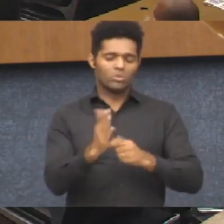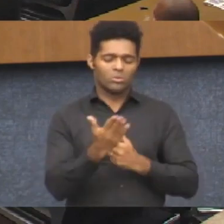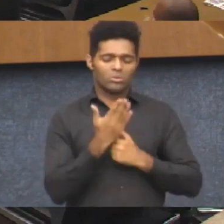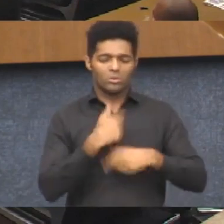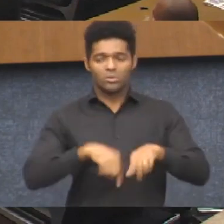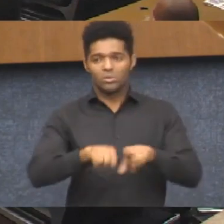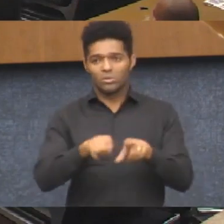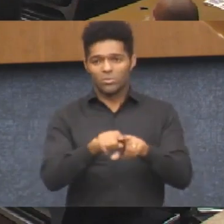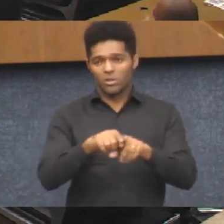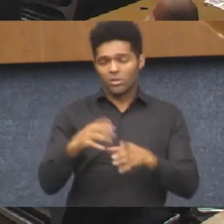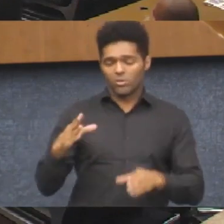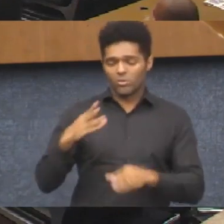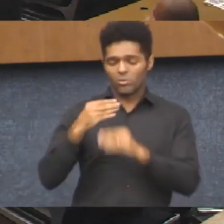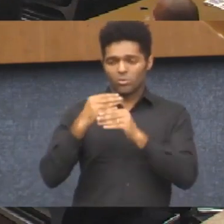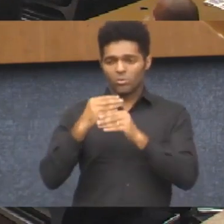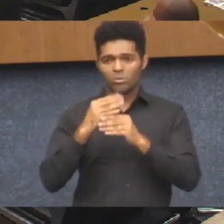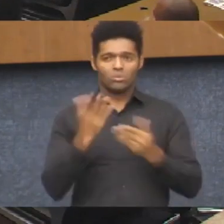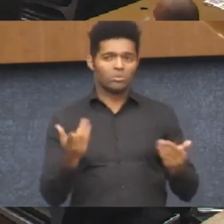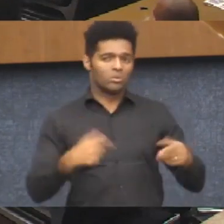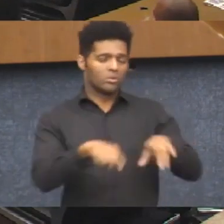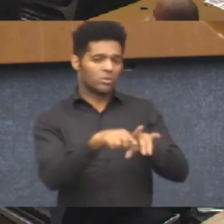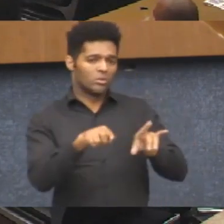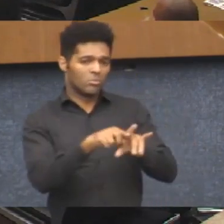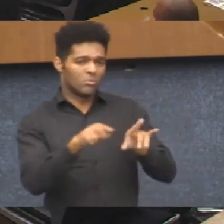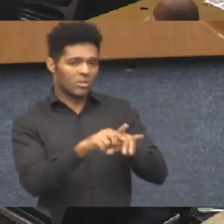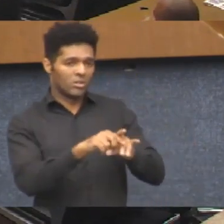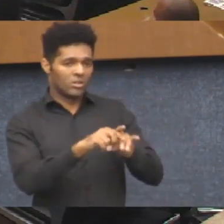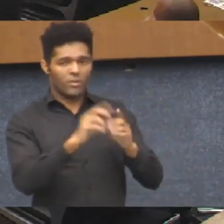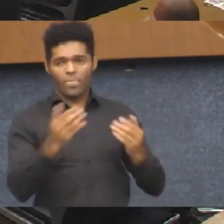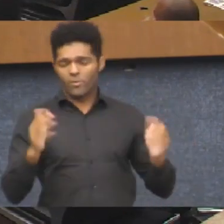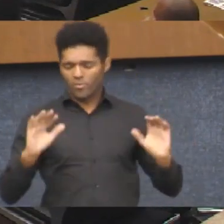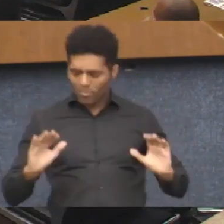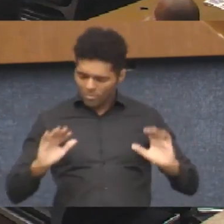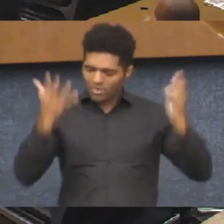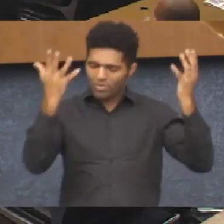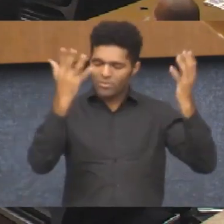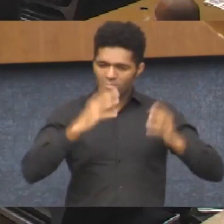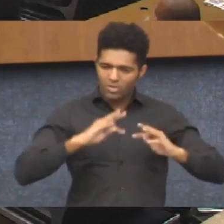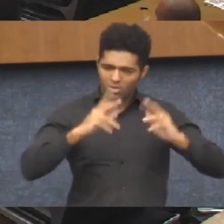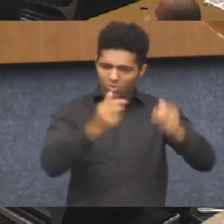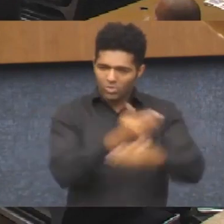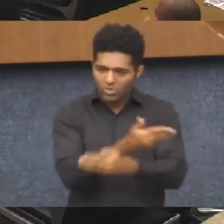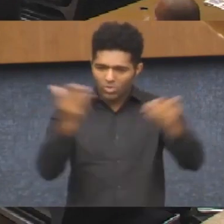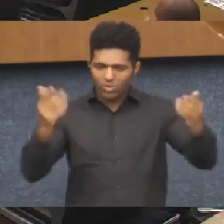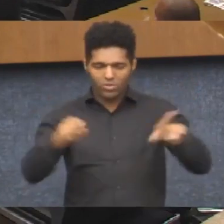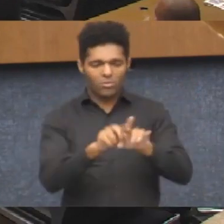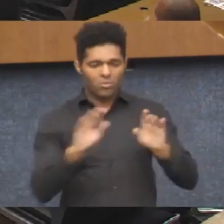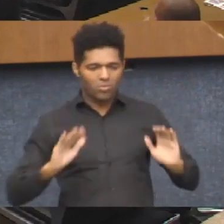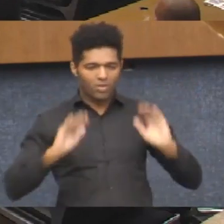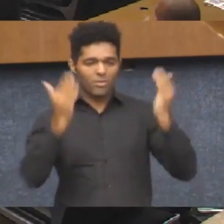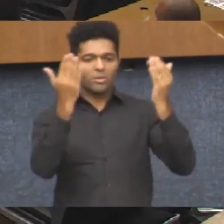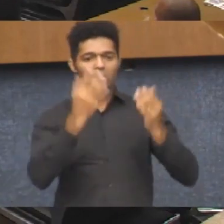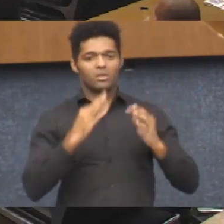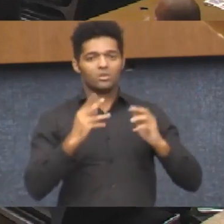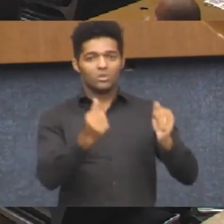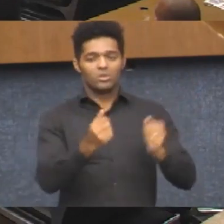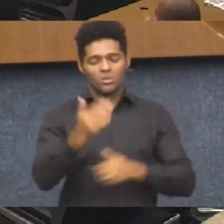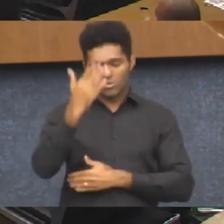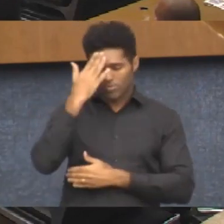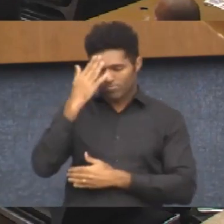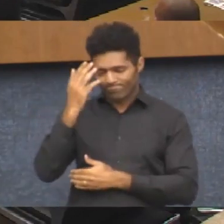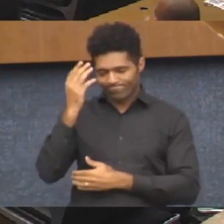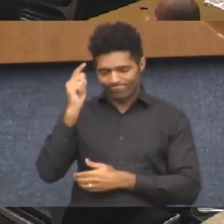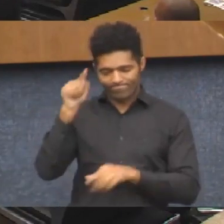E concluo, na verdade, dando um grande salve para todos nós, um grande parabéns. Eu espero que